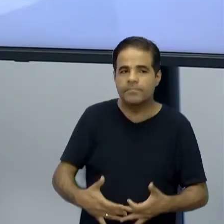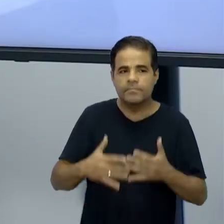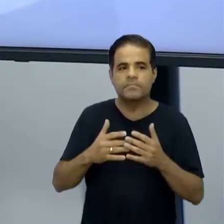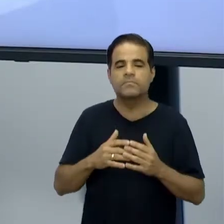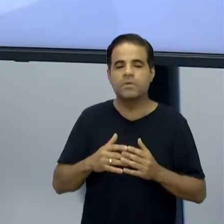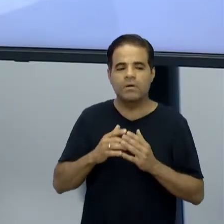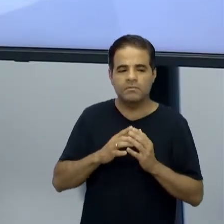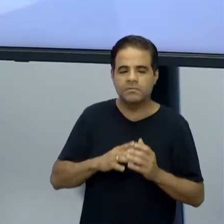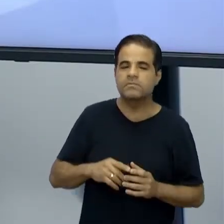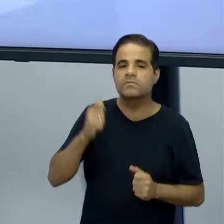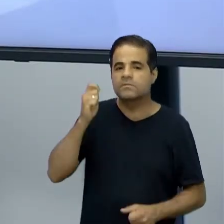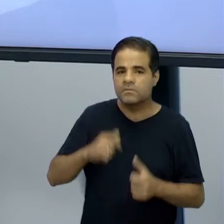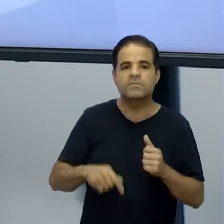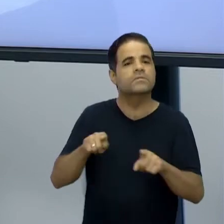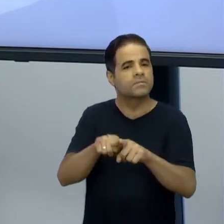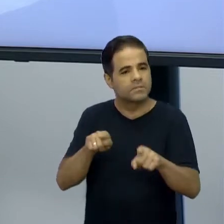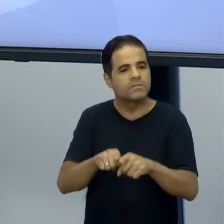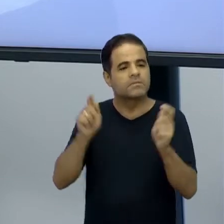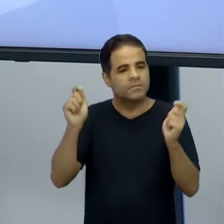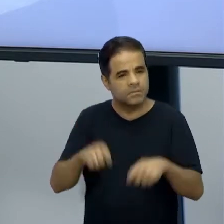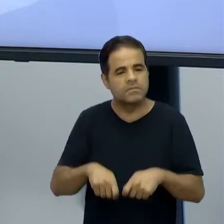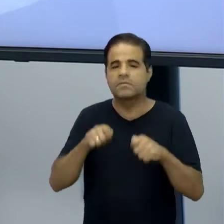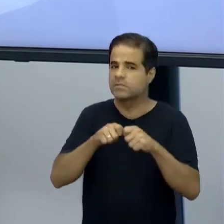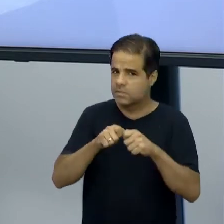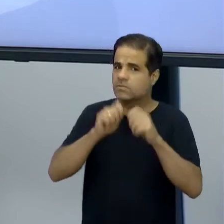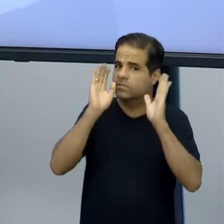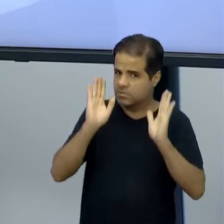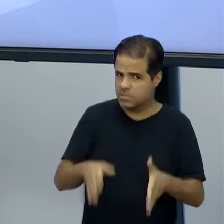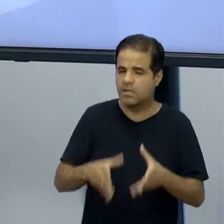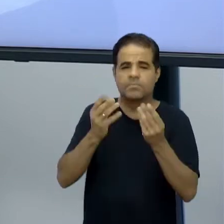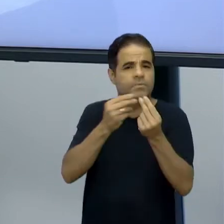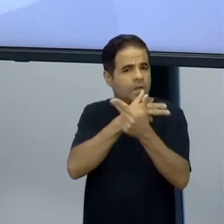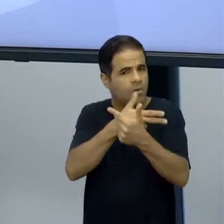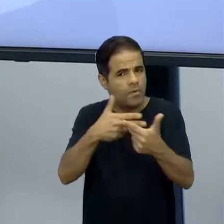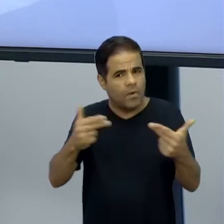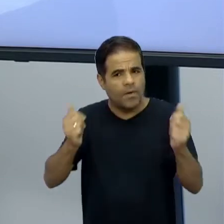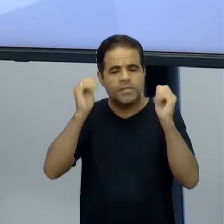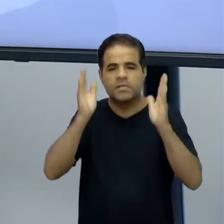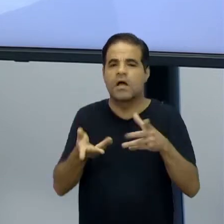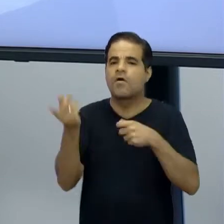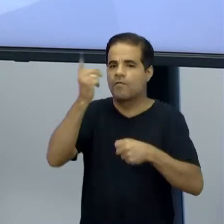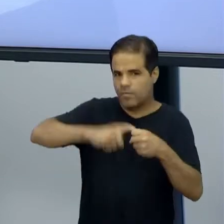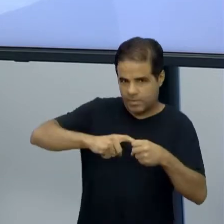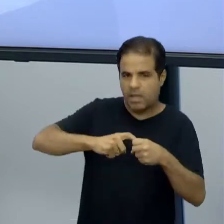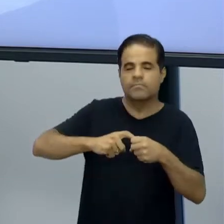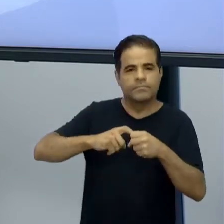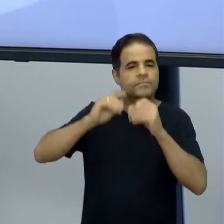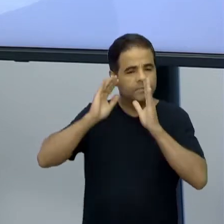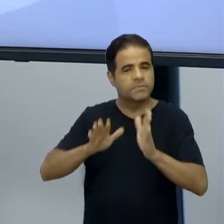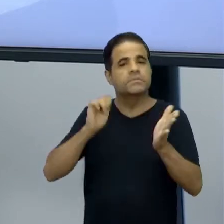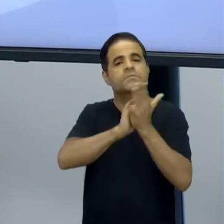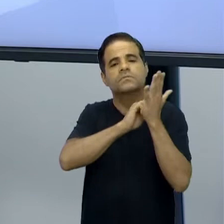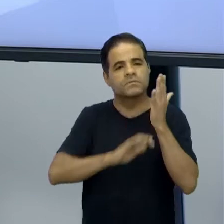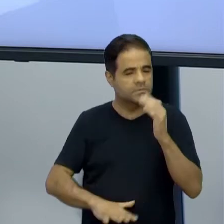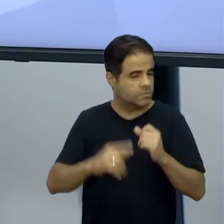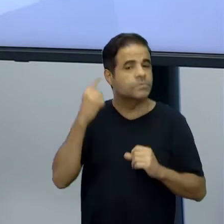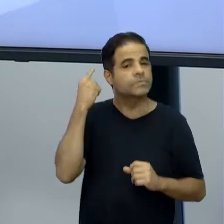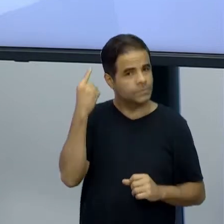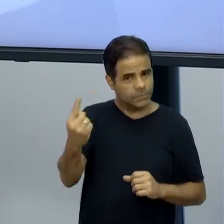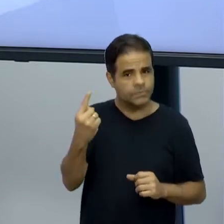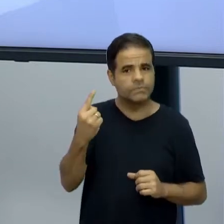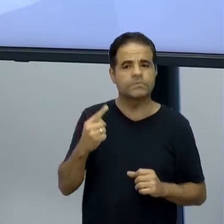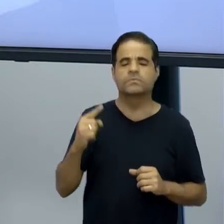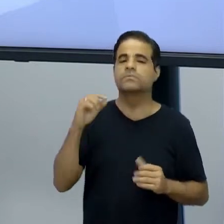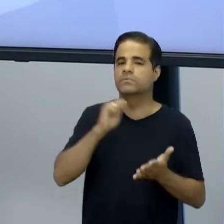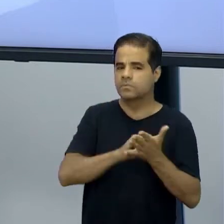aí na escola de vocês também, vocês já fizeram, acho que, muita coisa. Então, eu vou estar retomando aí o que a gente fez na atividade 1, o que a gente